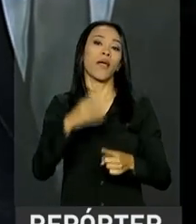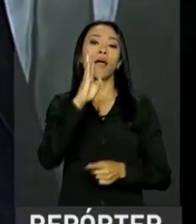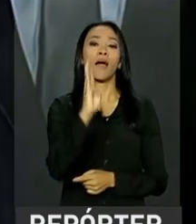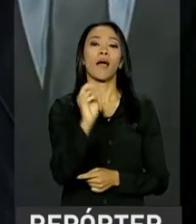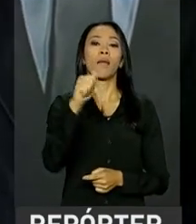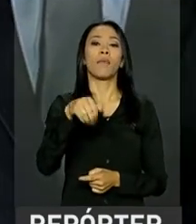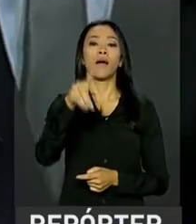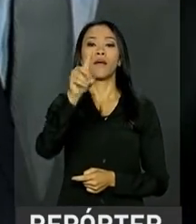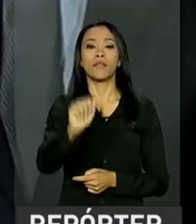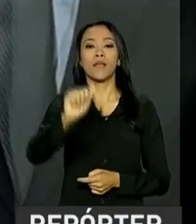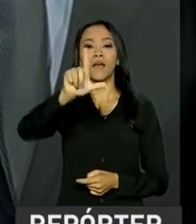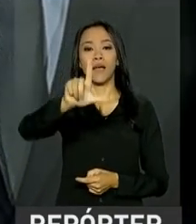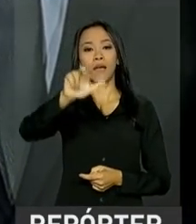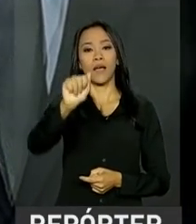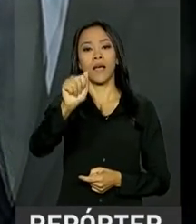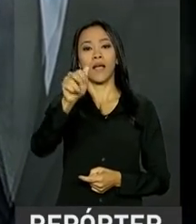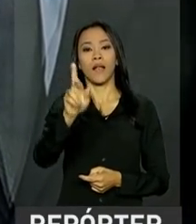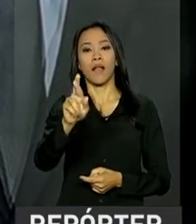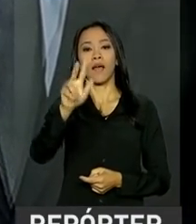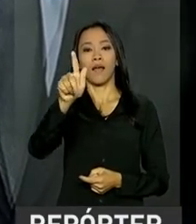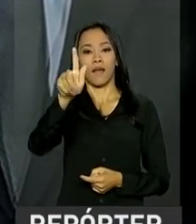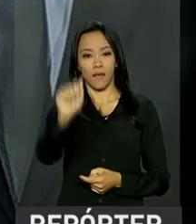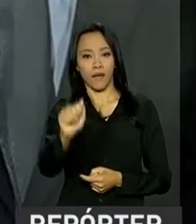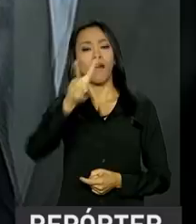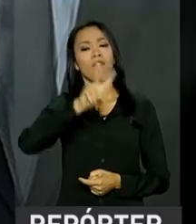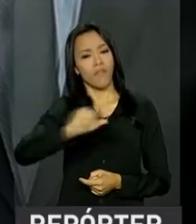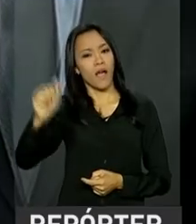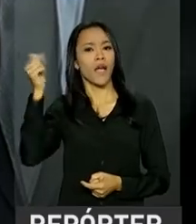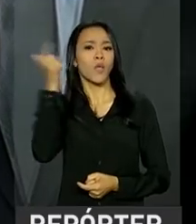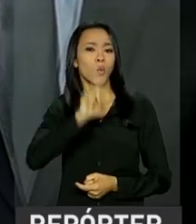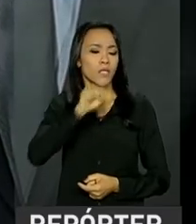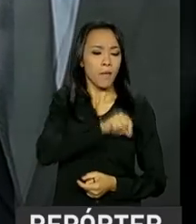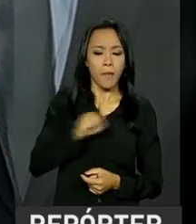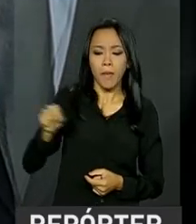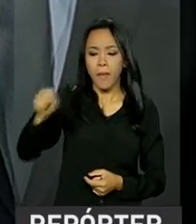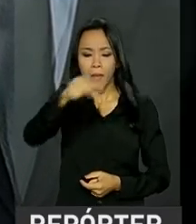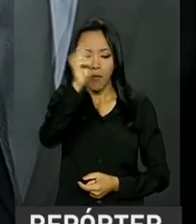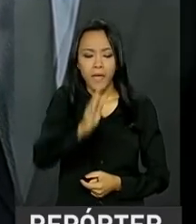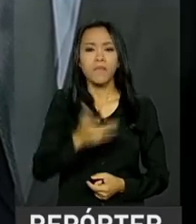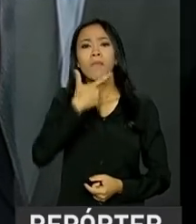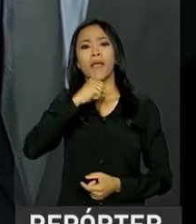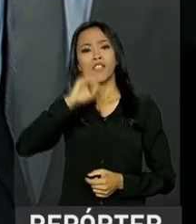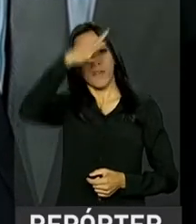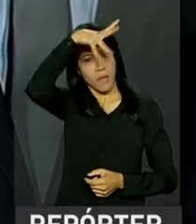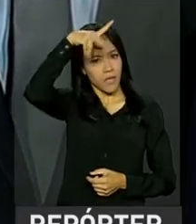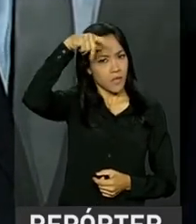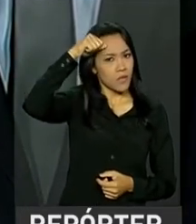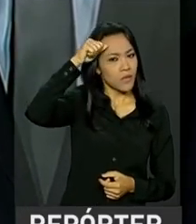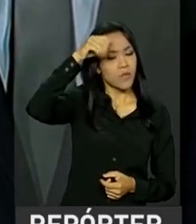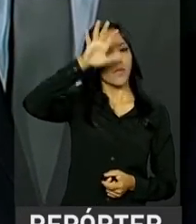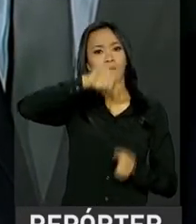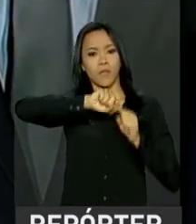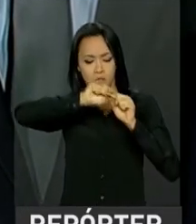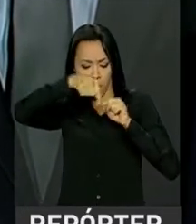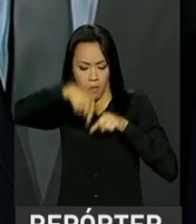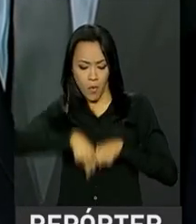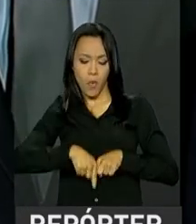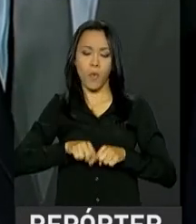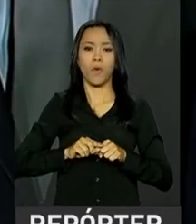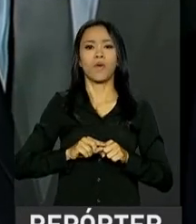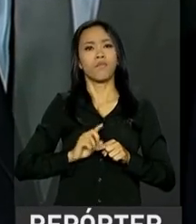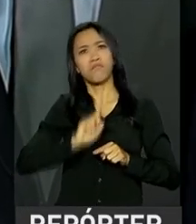atingir todos os recantos do nosso país ou seja quem estiver lá no amazonas o outro canto do nosso país